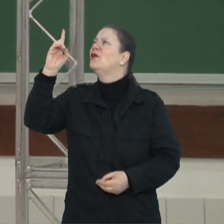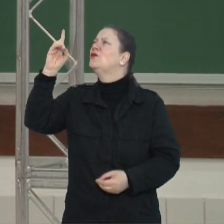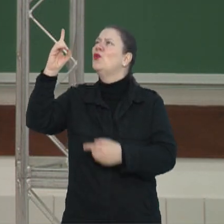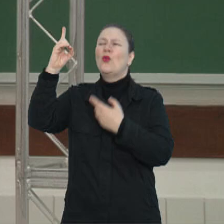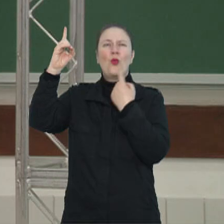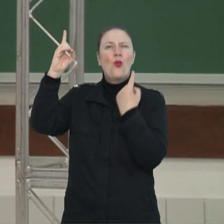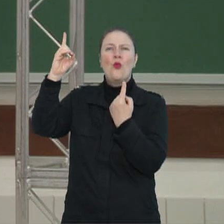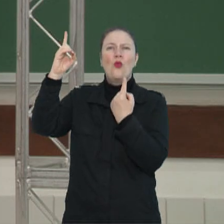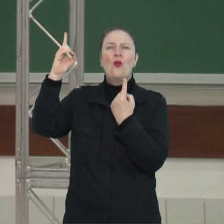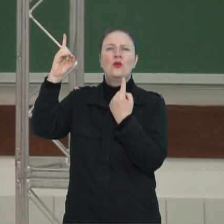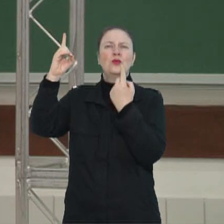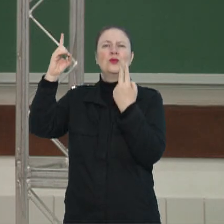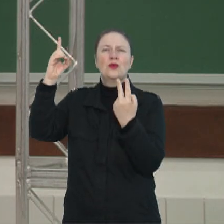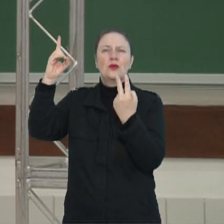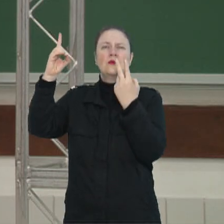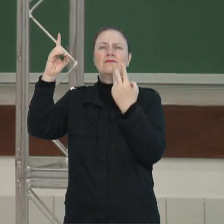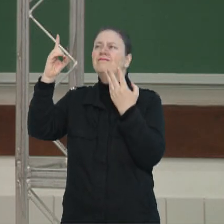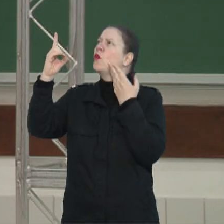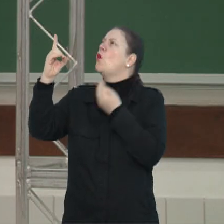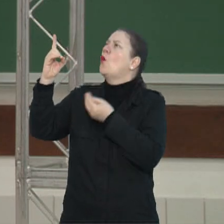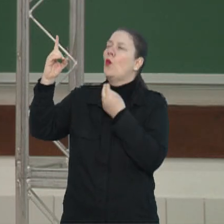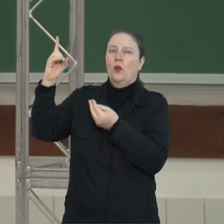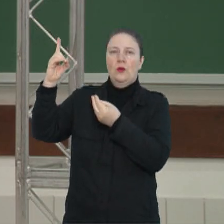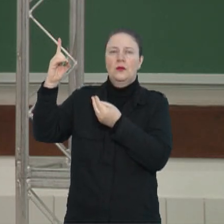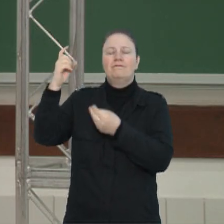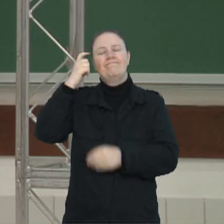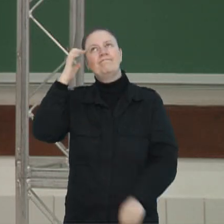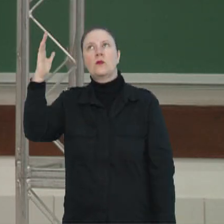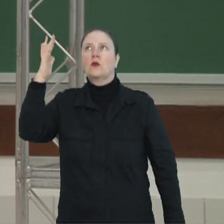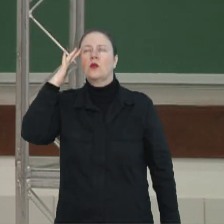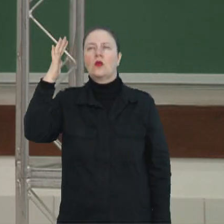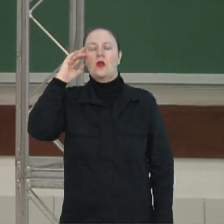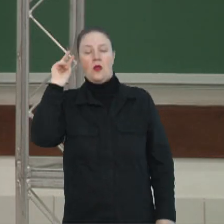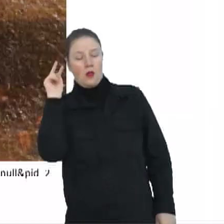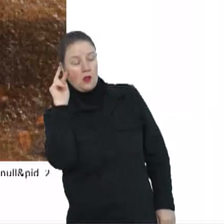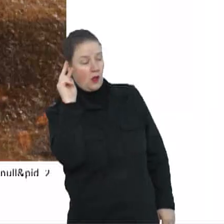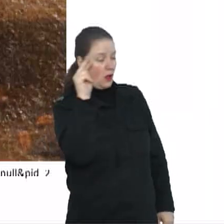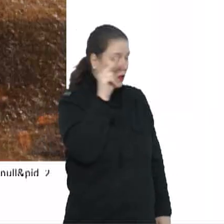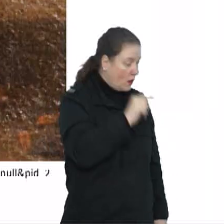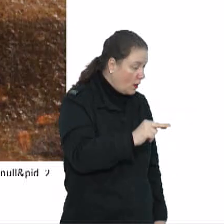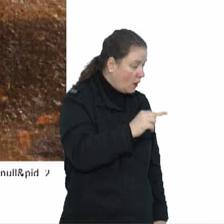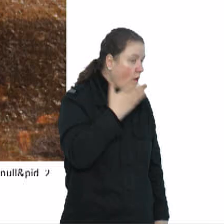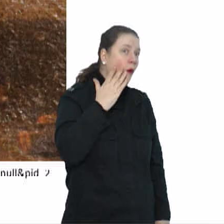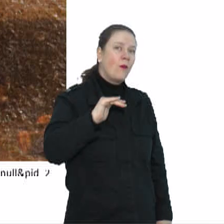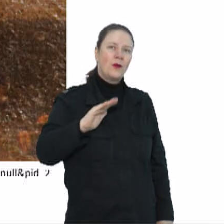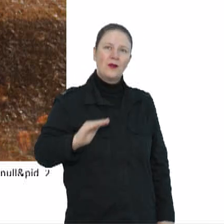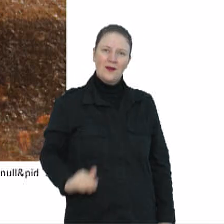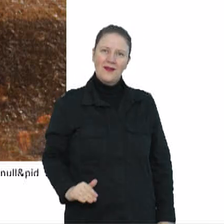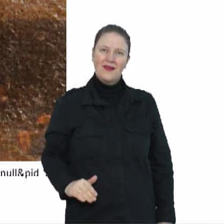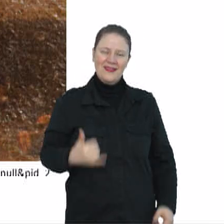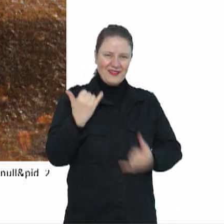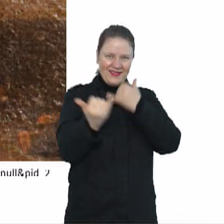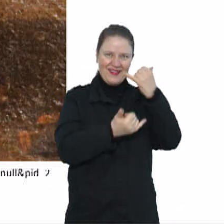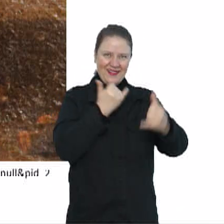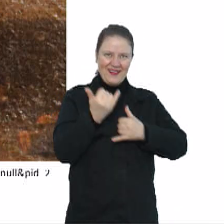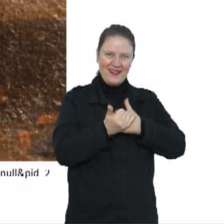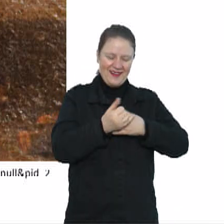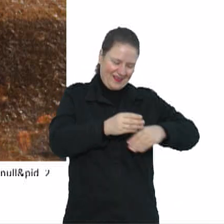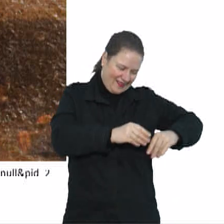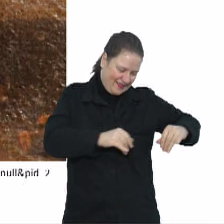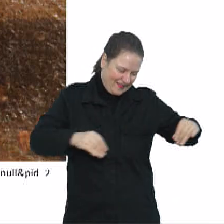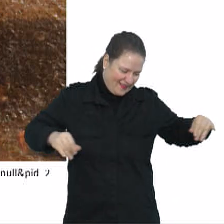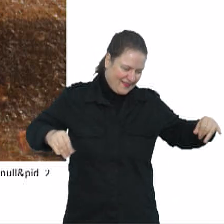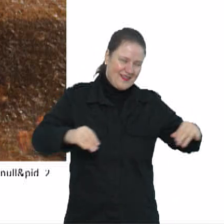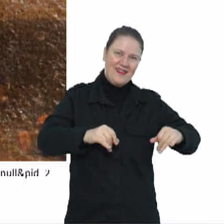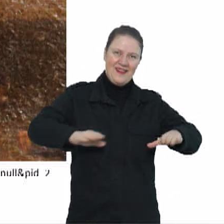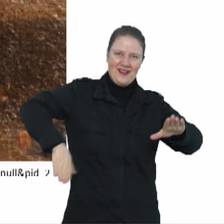né? E Agostinho estava pensando essas coisas andando na praia, e eis que ele vê uma criança, né, brincando ali na areia, né, dessa praia. E